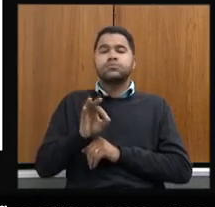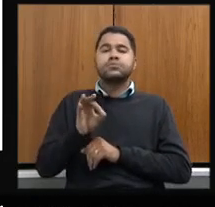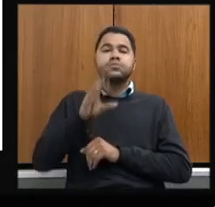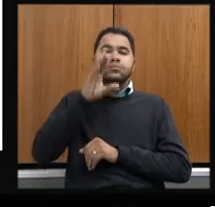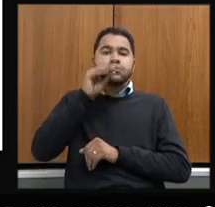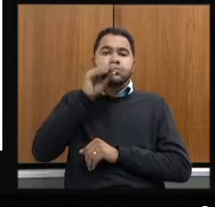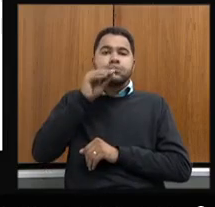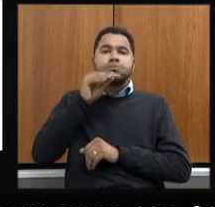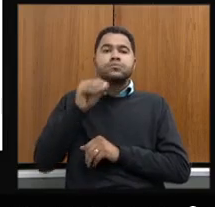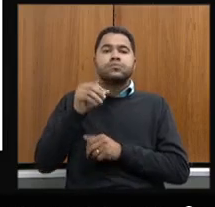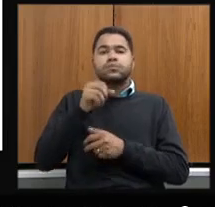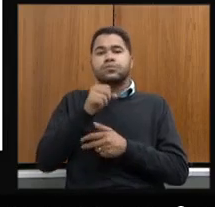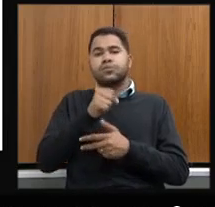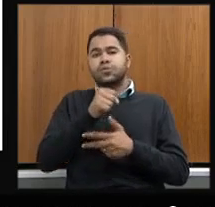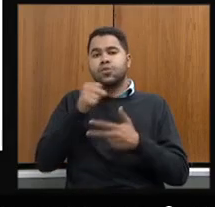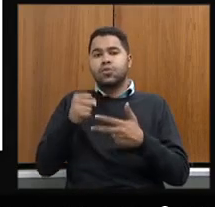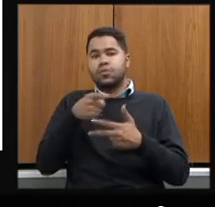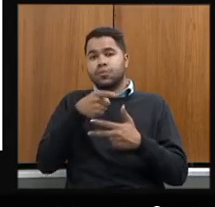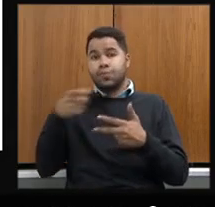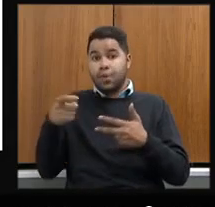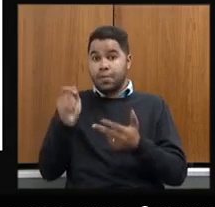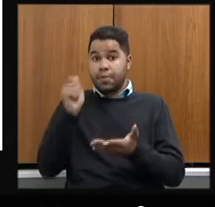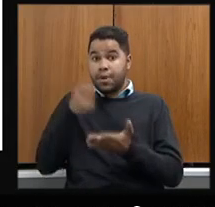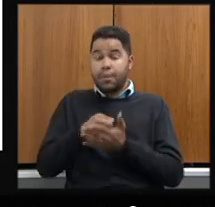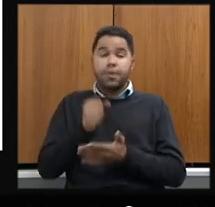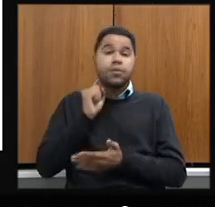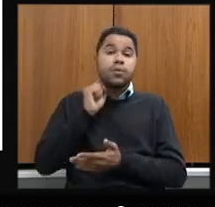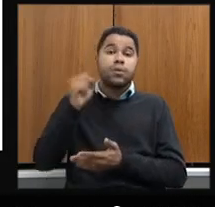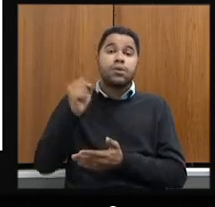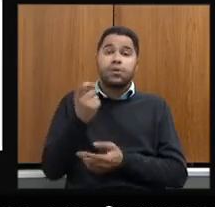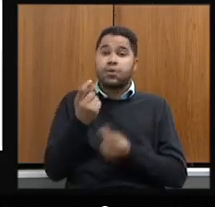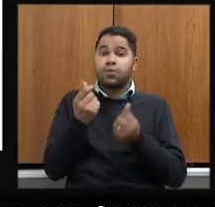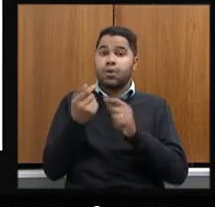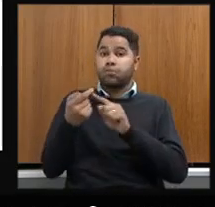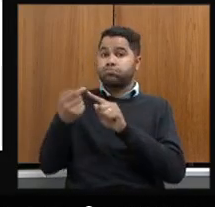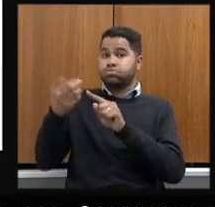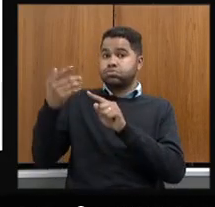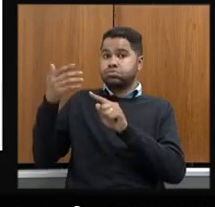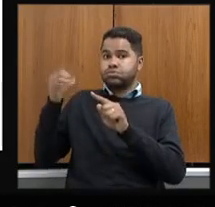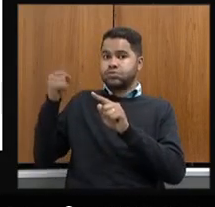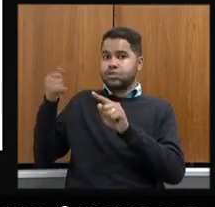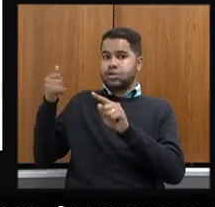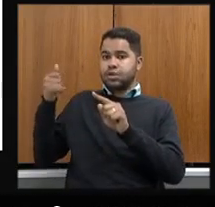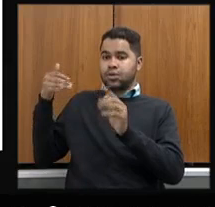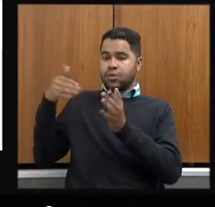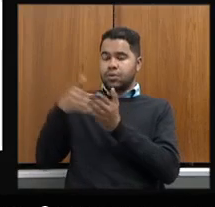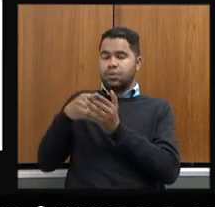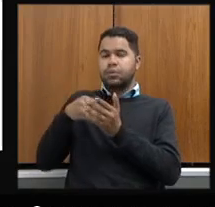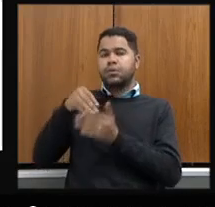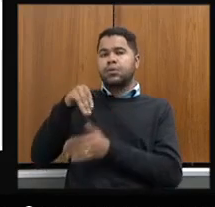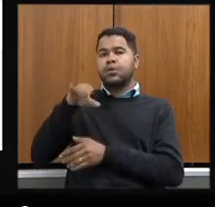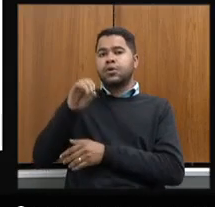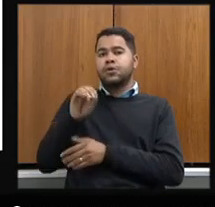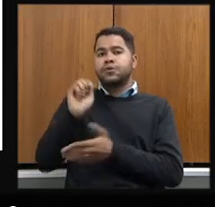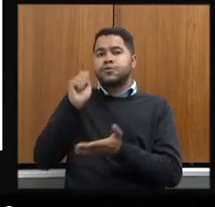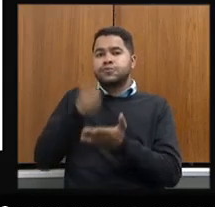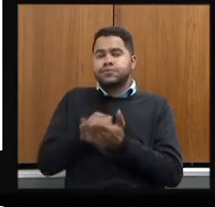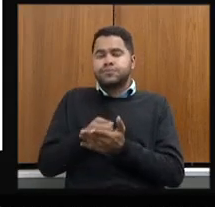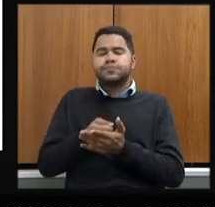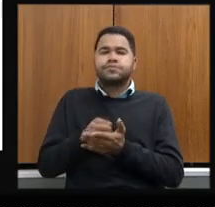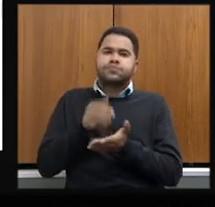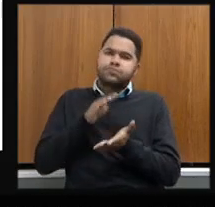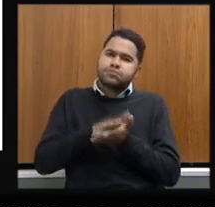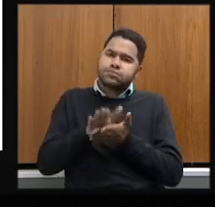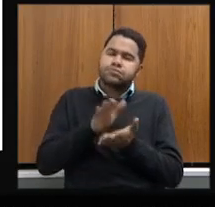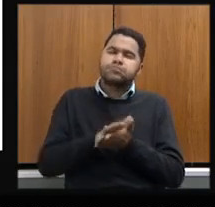com o pagamento a partir da folha de Abril EA sexta de valores retroativos a Janeiro na folha de Maio o aumento do valor de